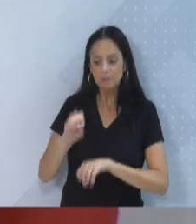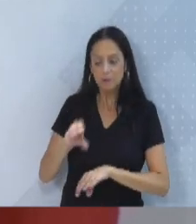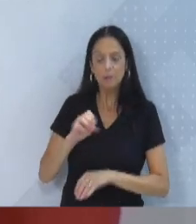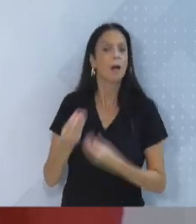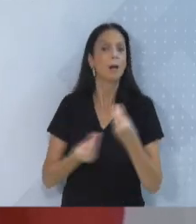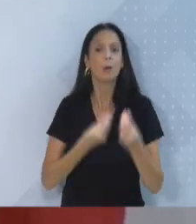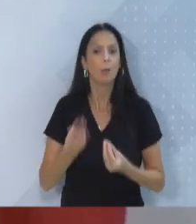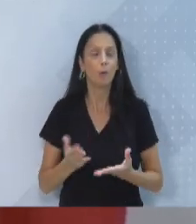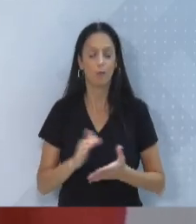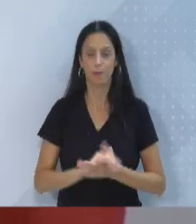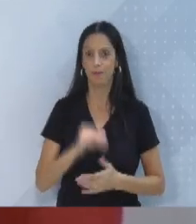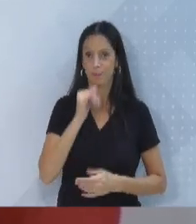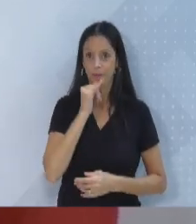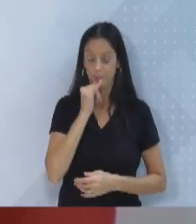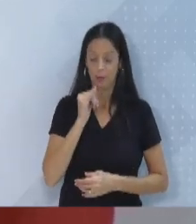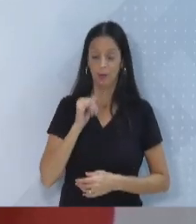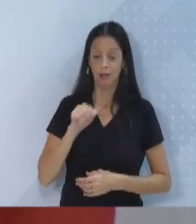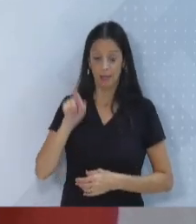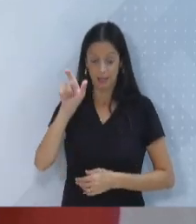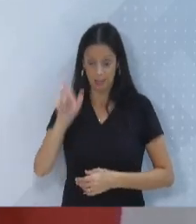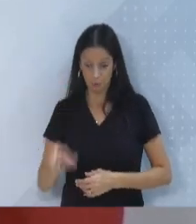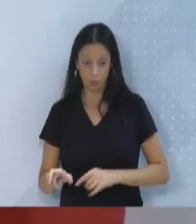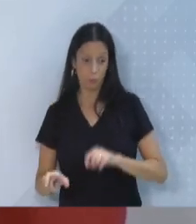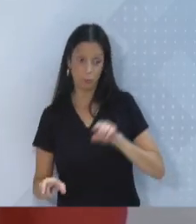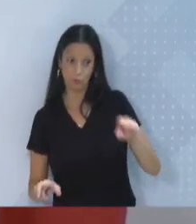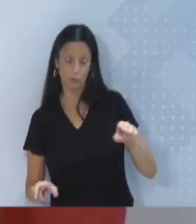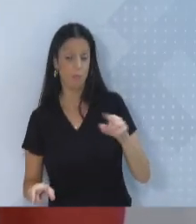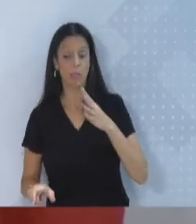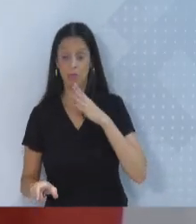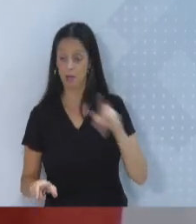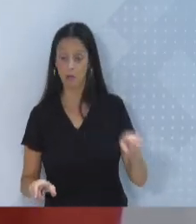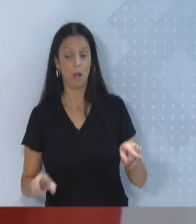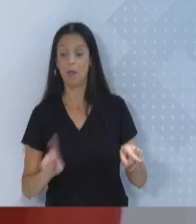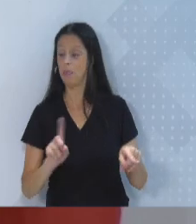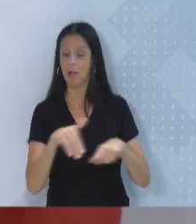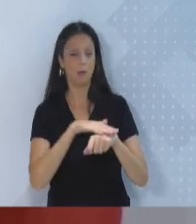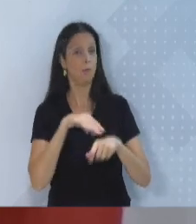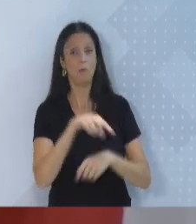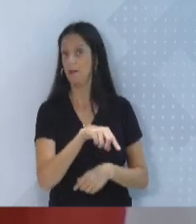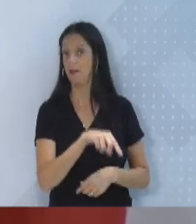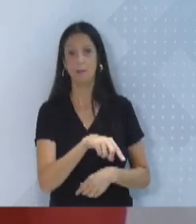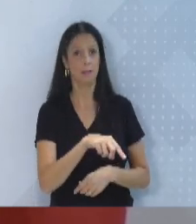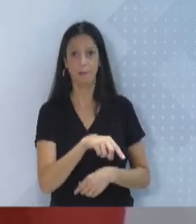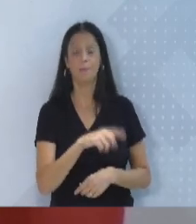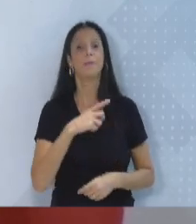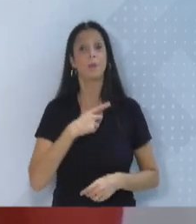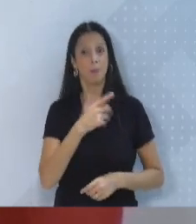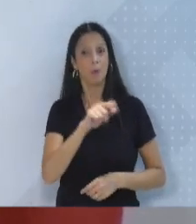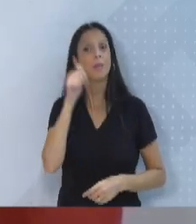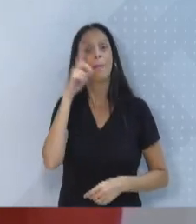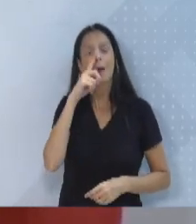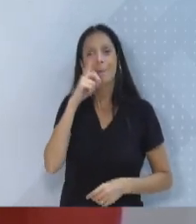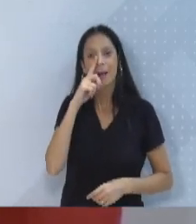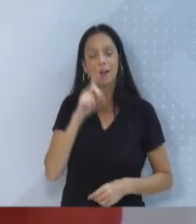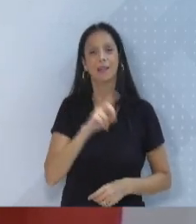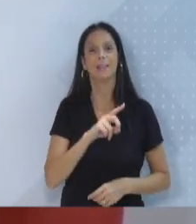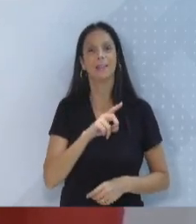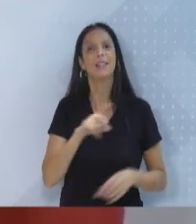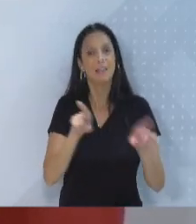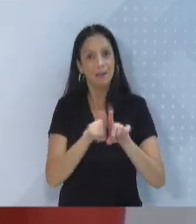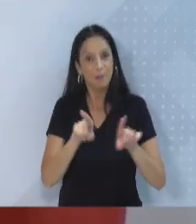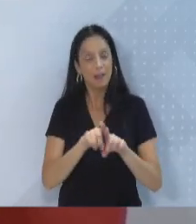é feita pela Materiais da FAB, que é uma outra mãe de autista que disponibiliza vários materiais na internet, no